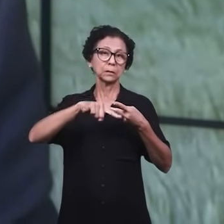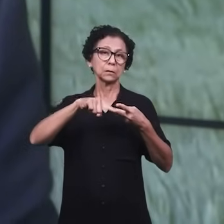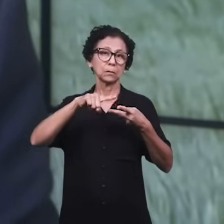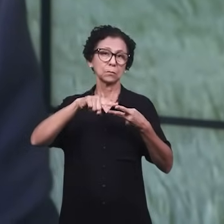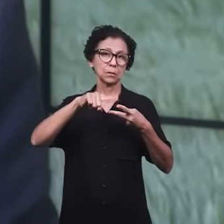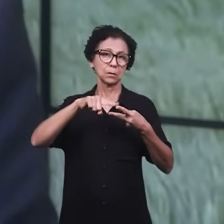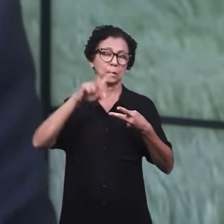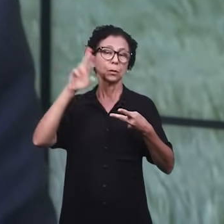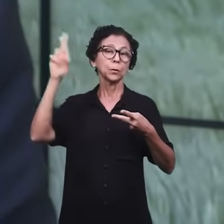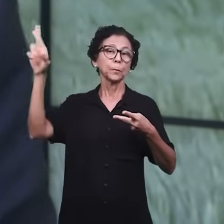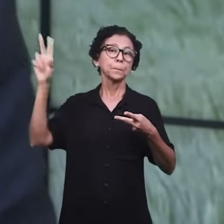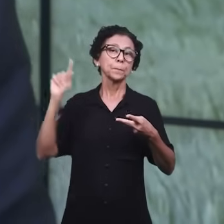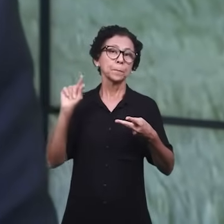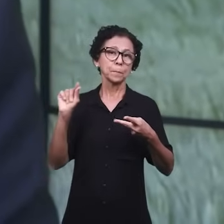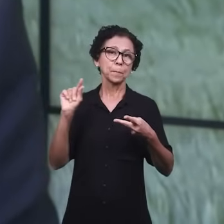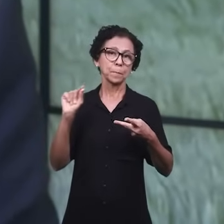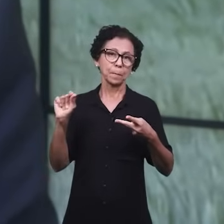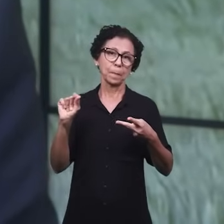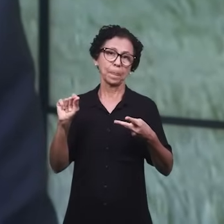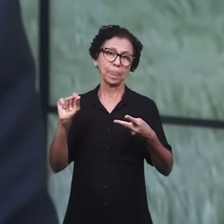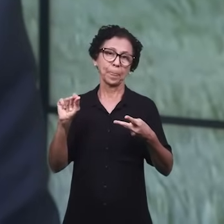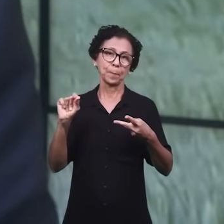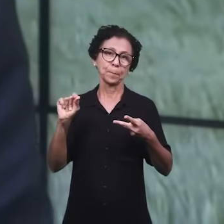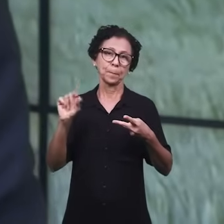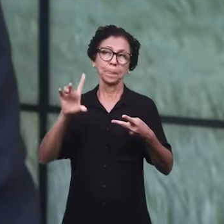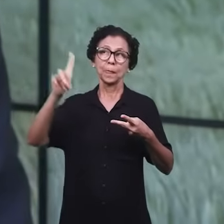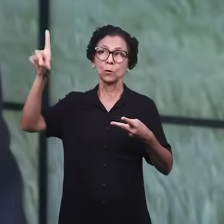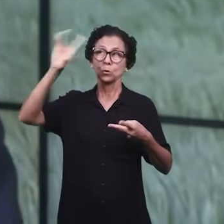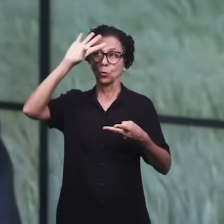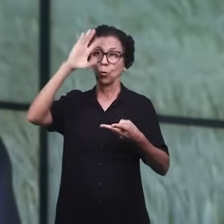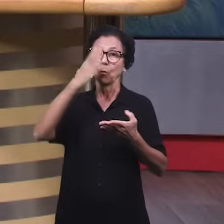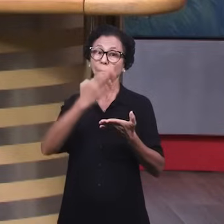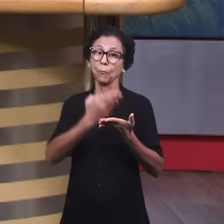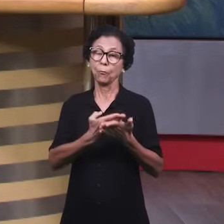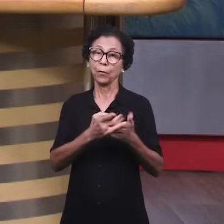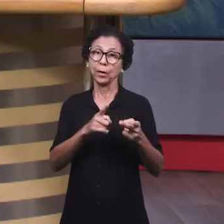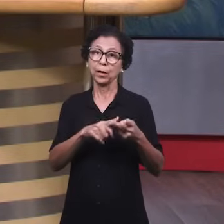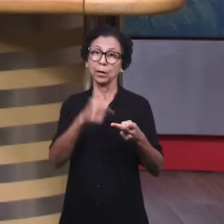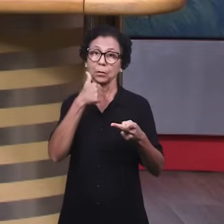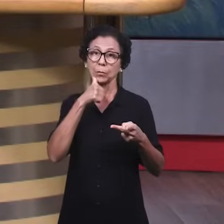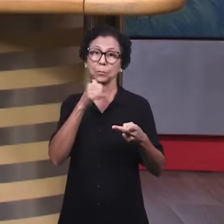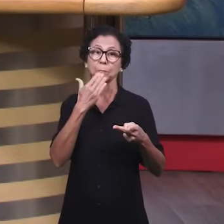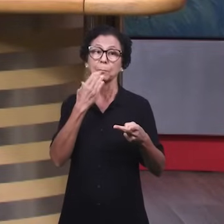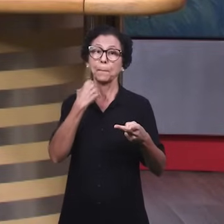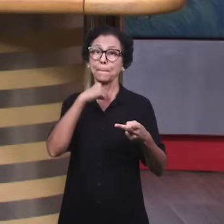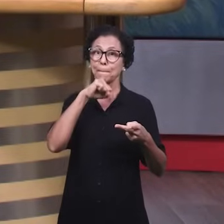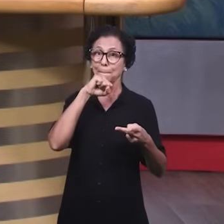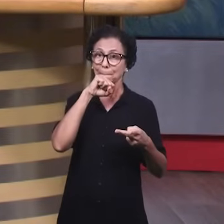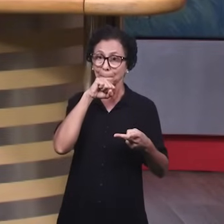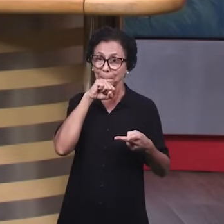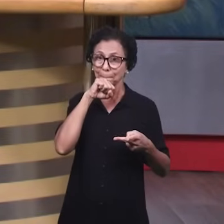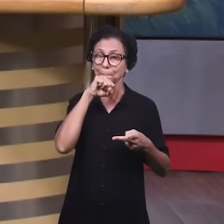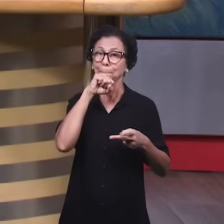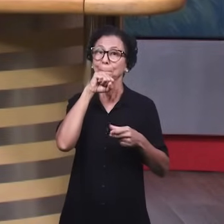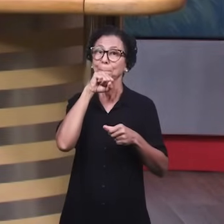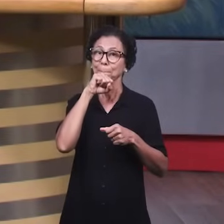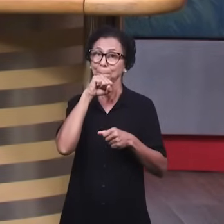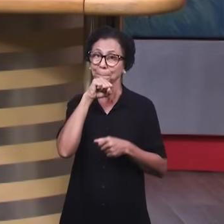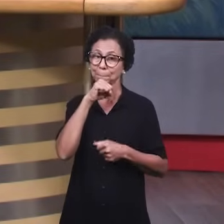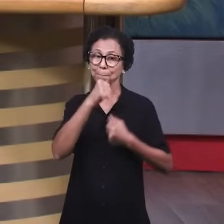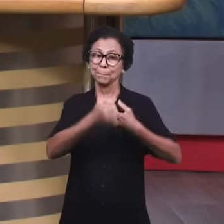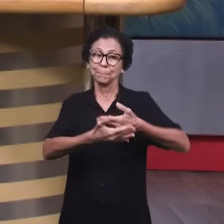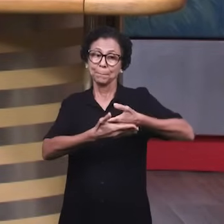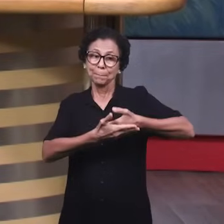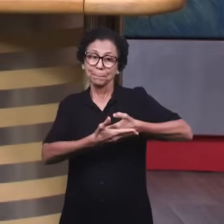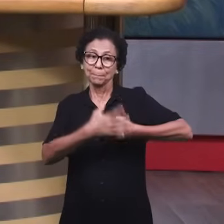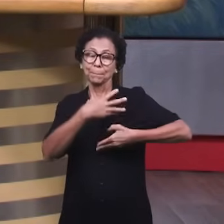os pais é um ato de confiança eles os pais estão entregando o filho ao senhor está entregando né o